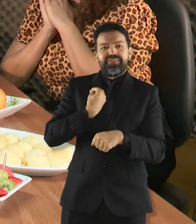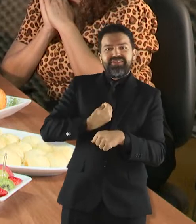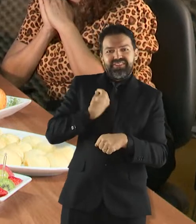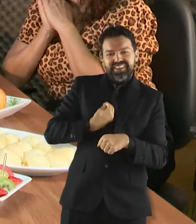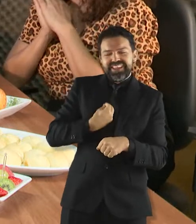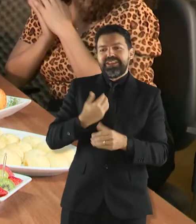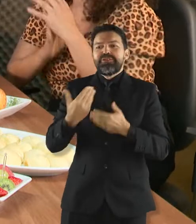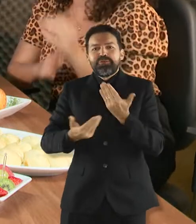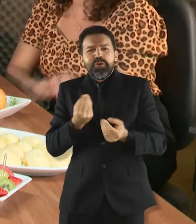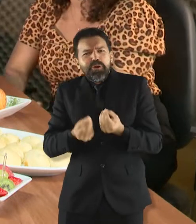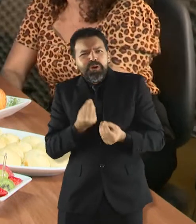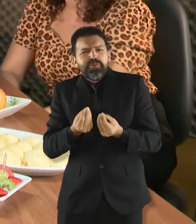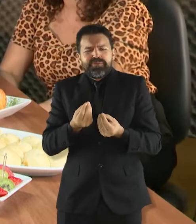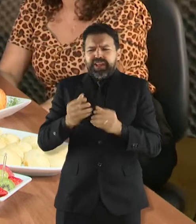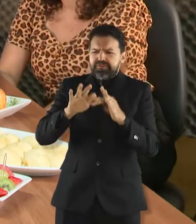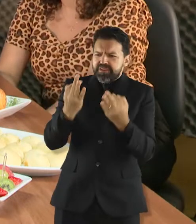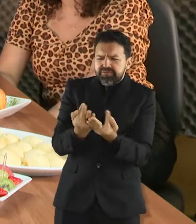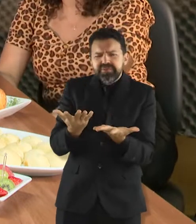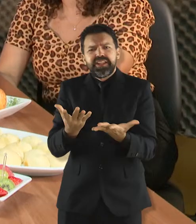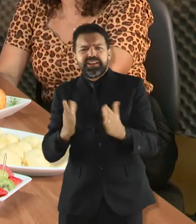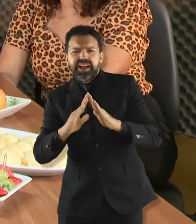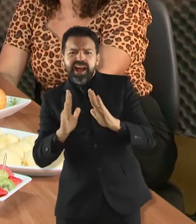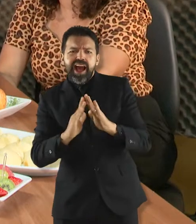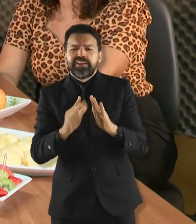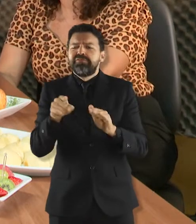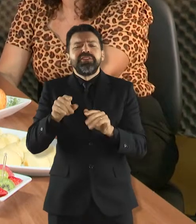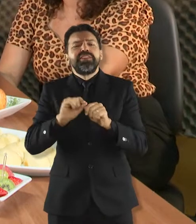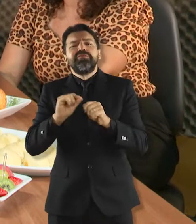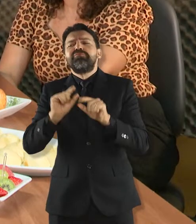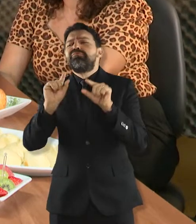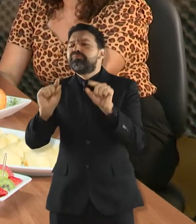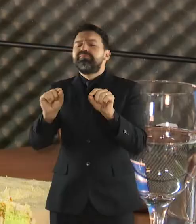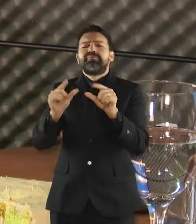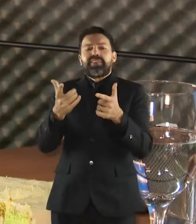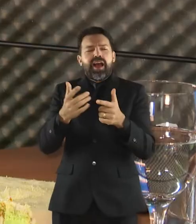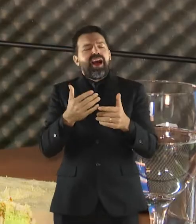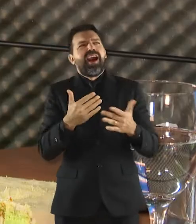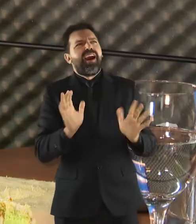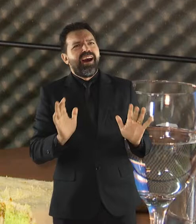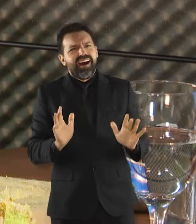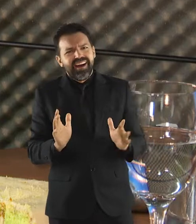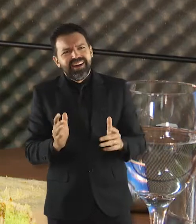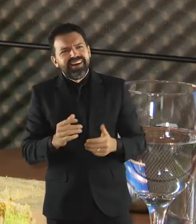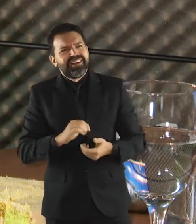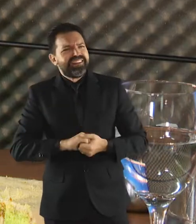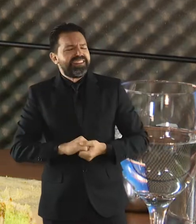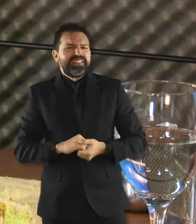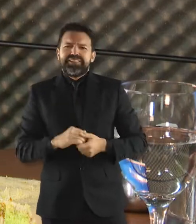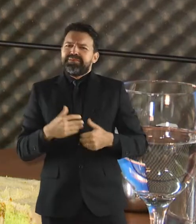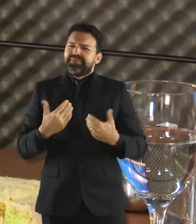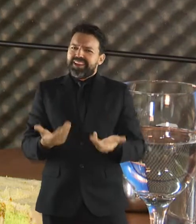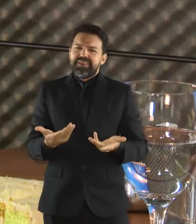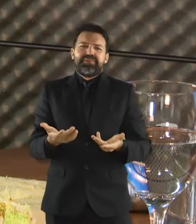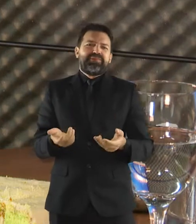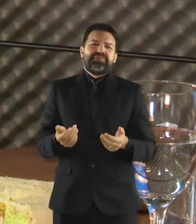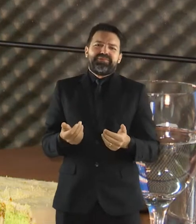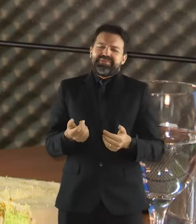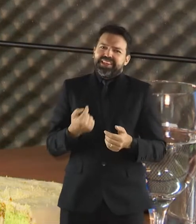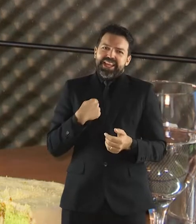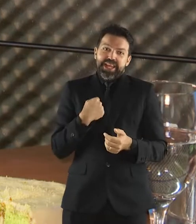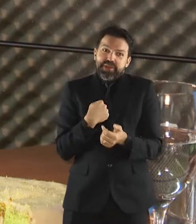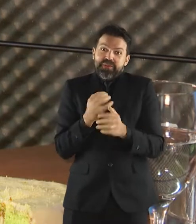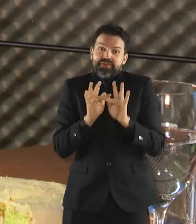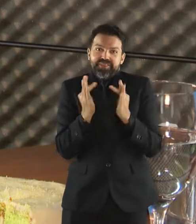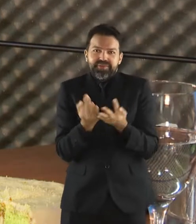sua casa, como era a sua família, o que vocês faziam. Ah, meu Deus. Vamos lá. Eu sou de